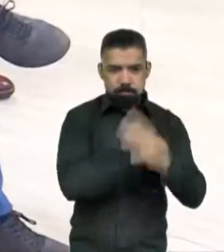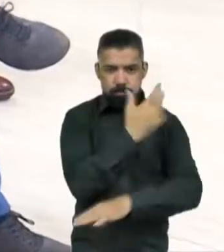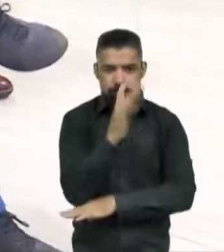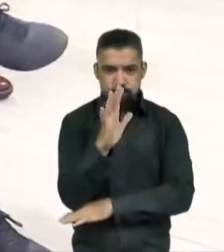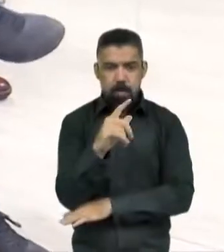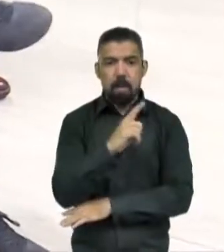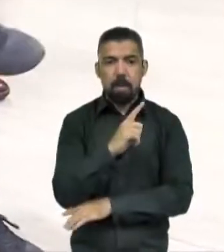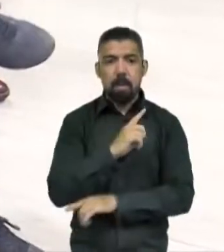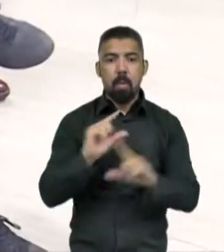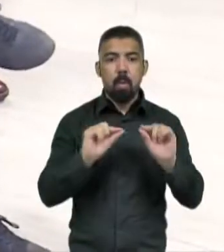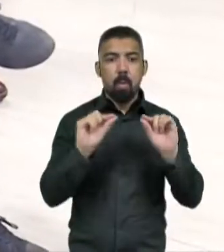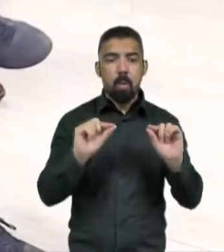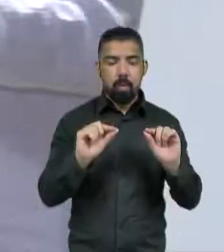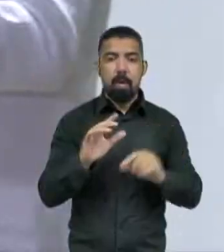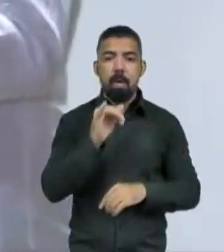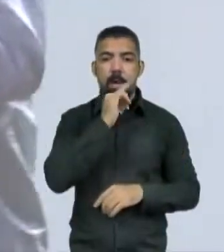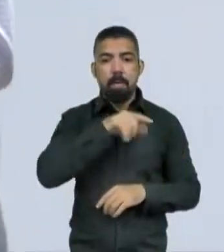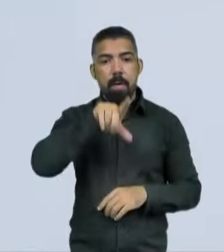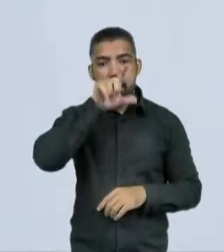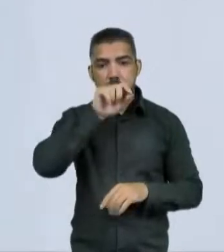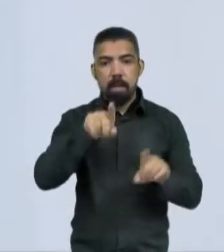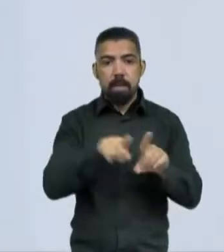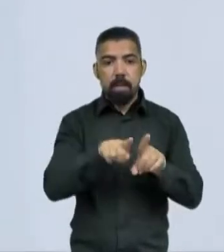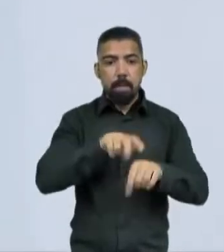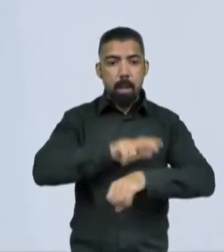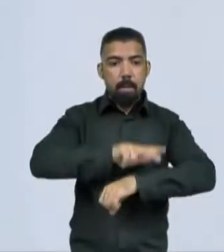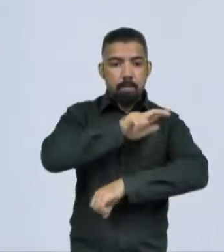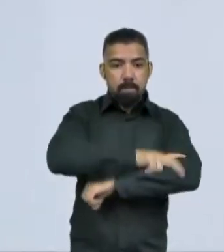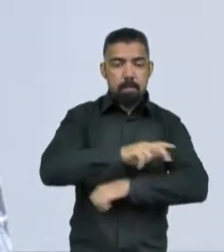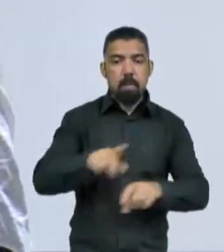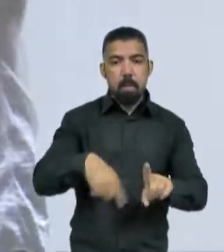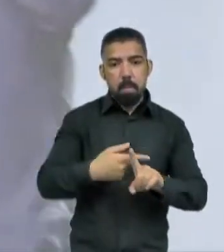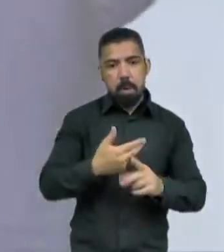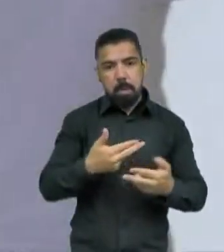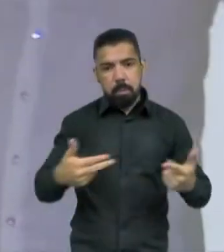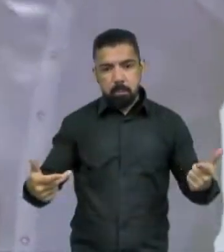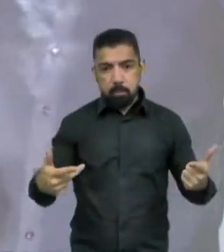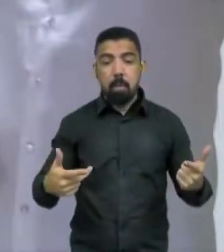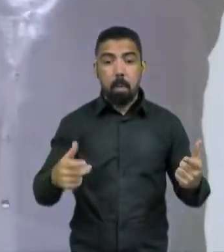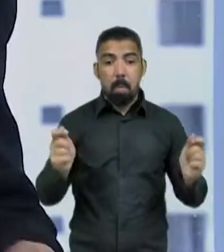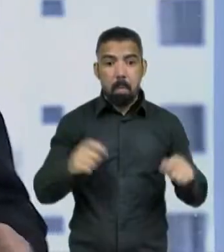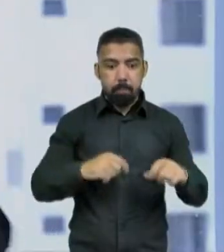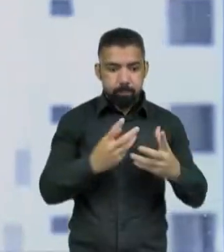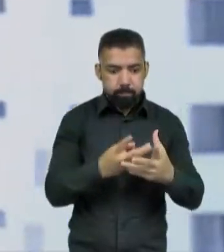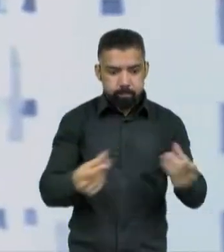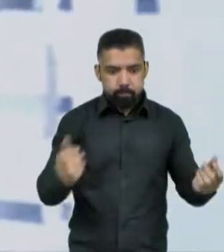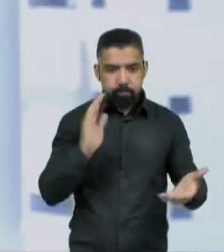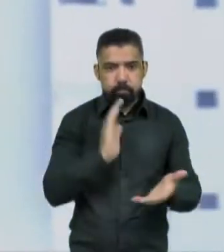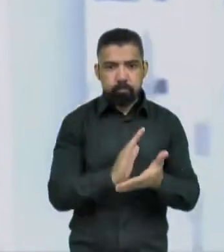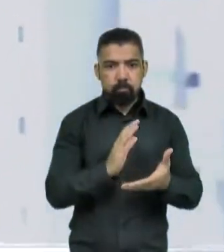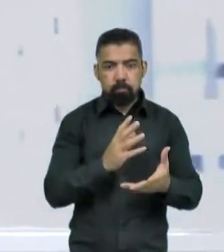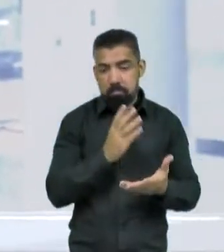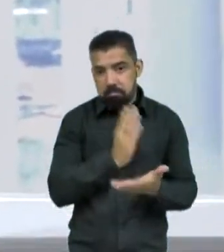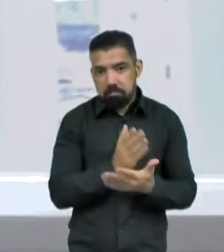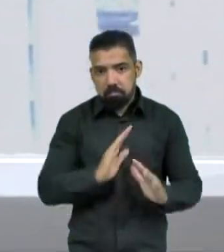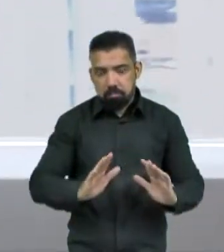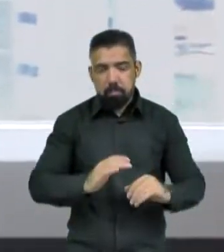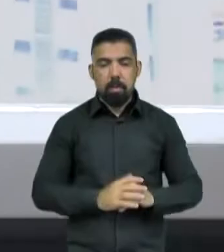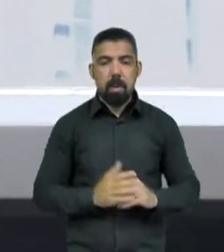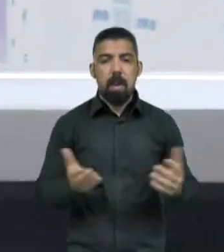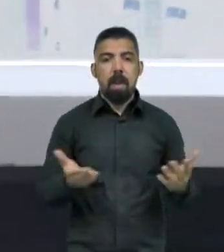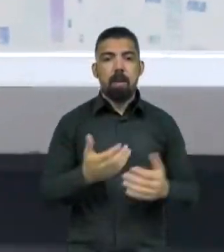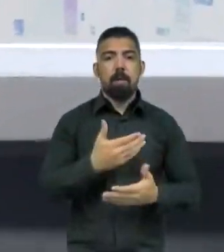vermelha de aves, anfíbios e répteis ameaçados de extinção. Agora, no primeiro expediente